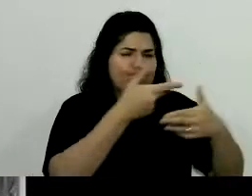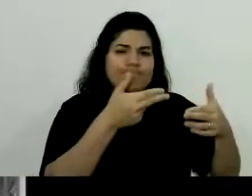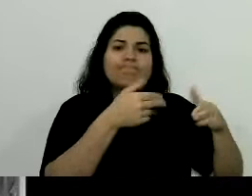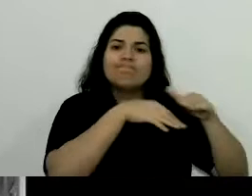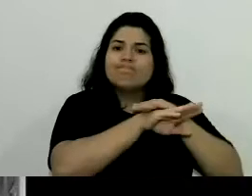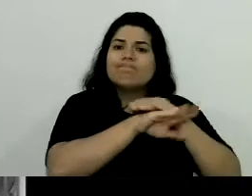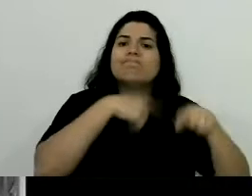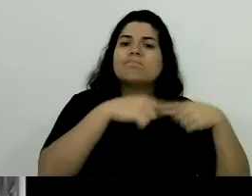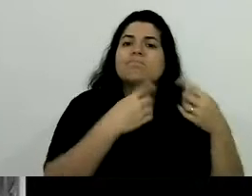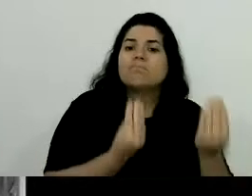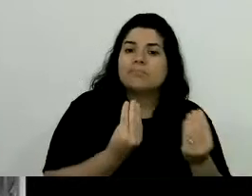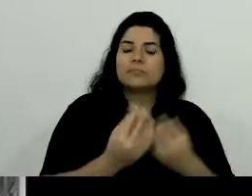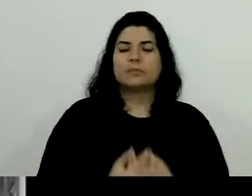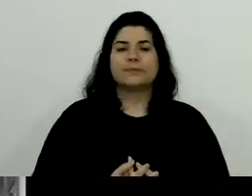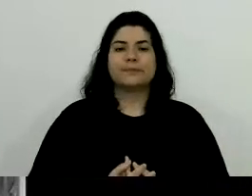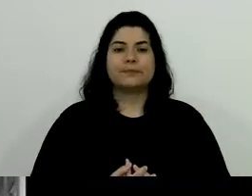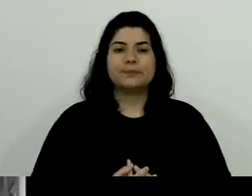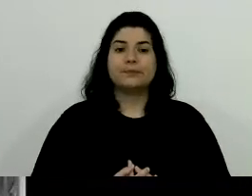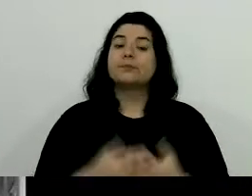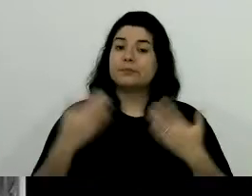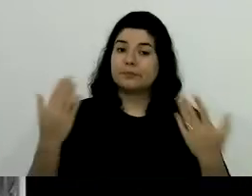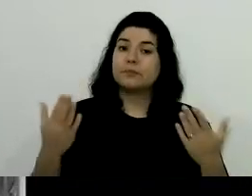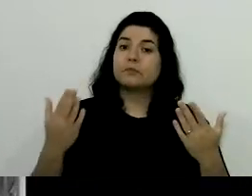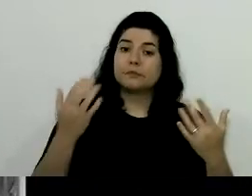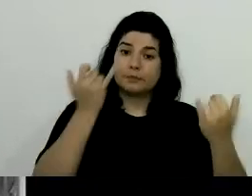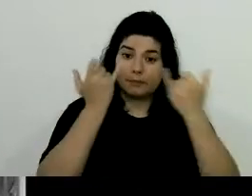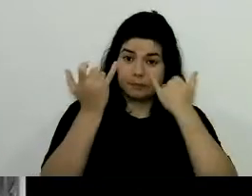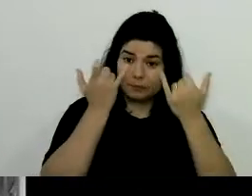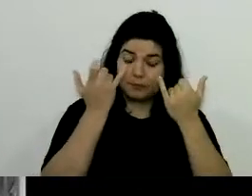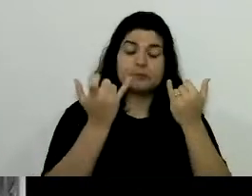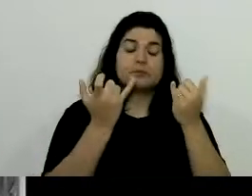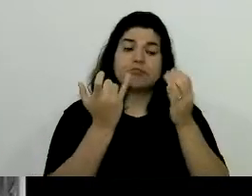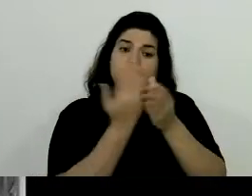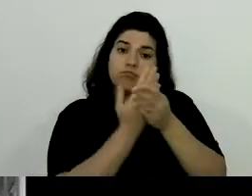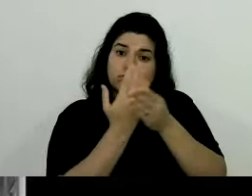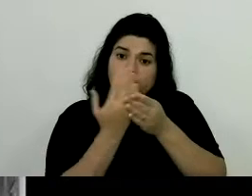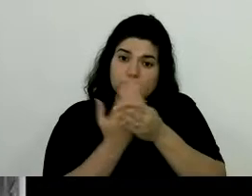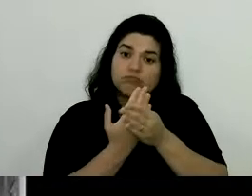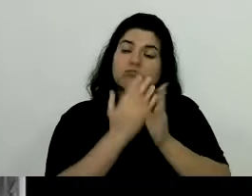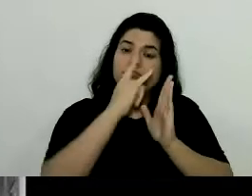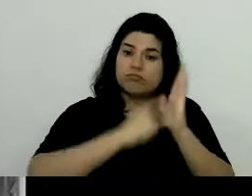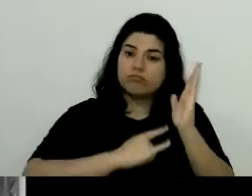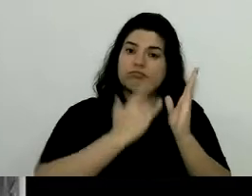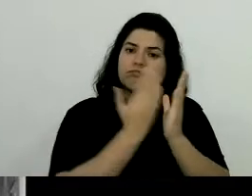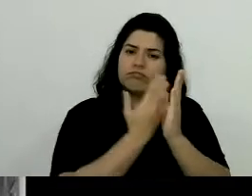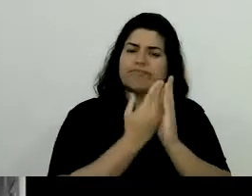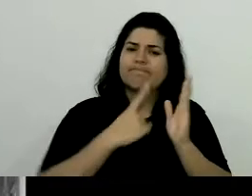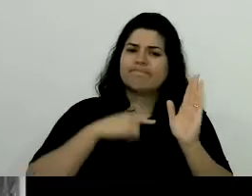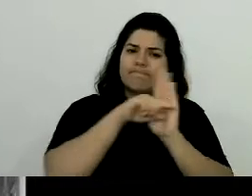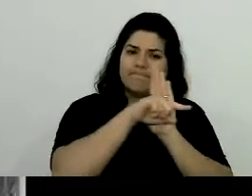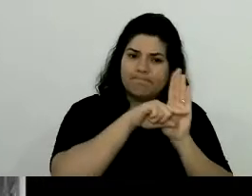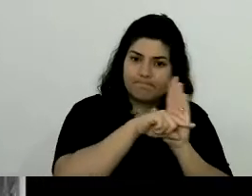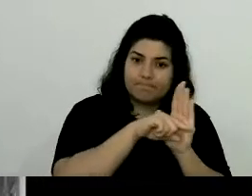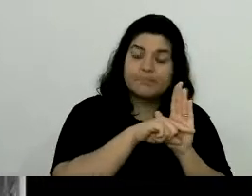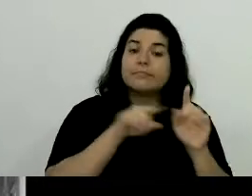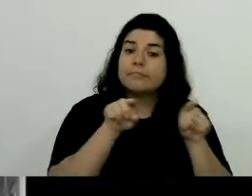Então, esses metadados e esse meta-arquivo, que pode... Esses dois documentos são esse documento, que é o análise preliminar, e também